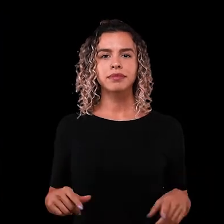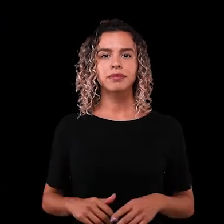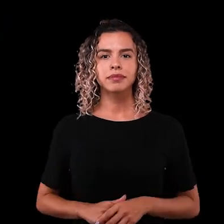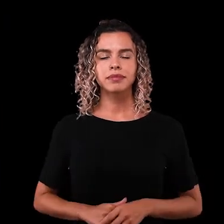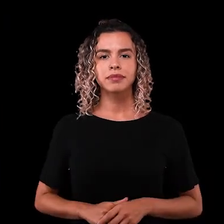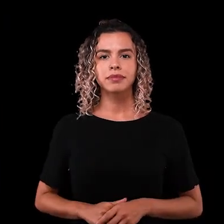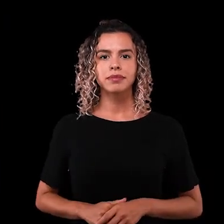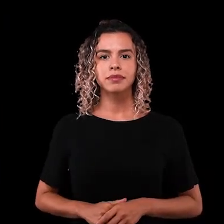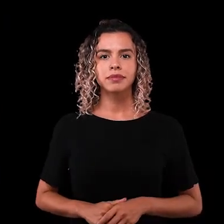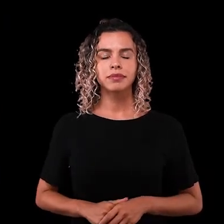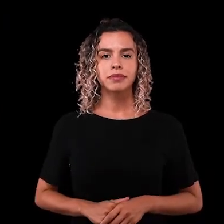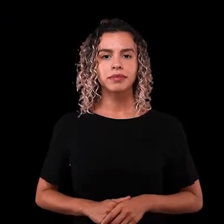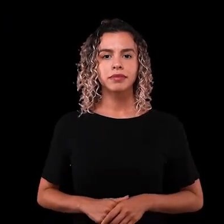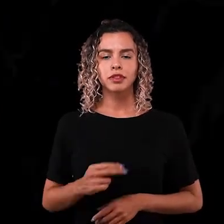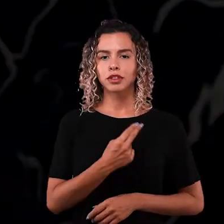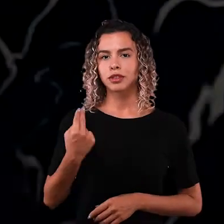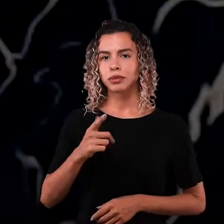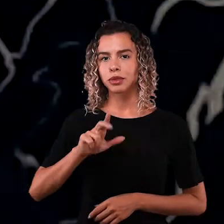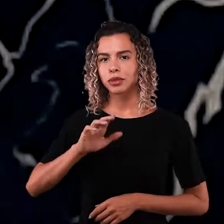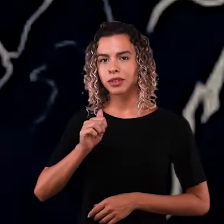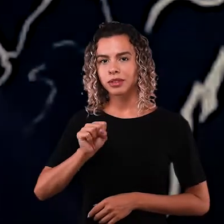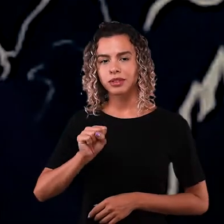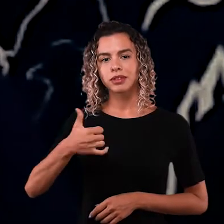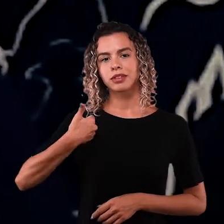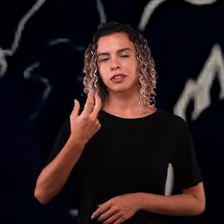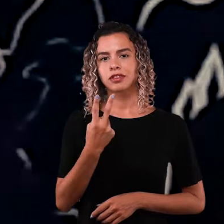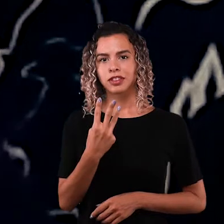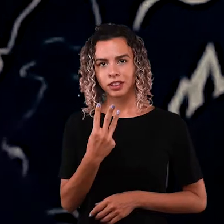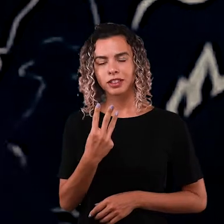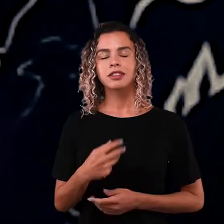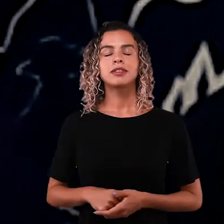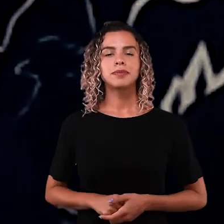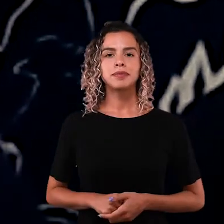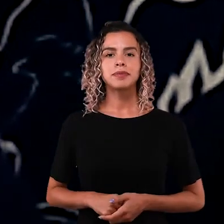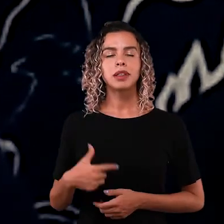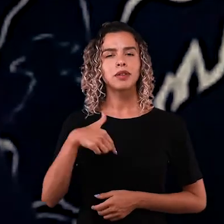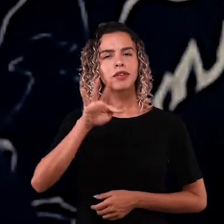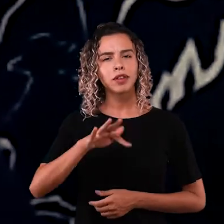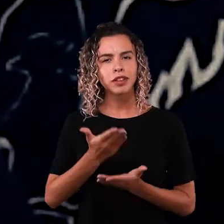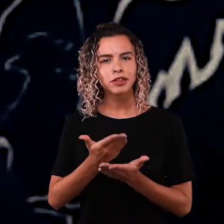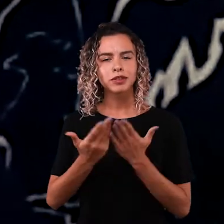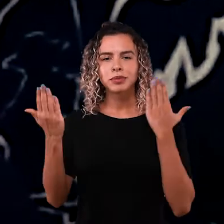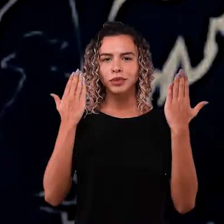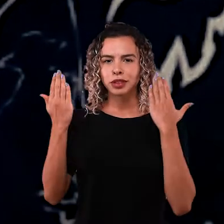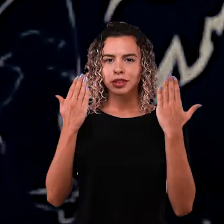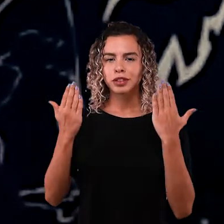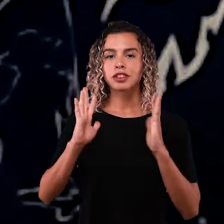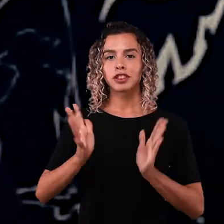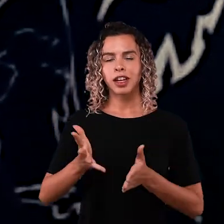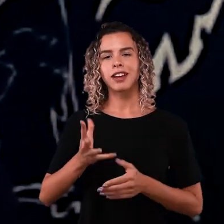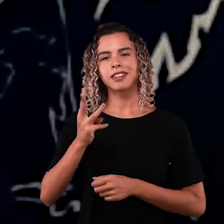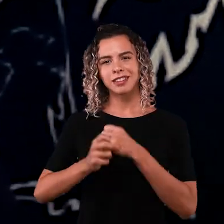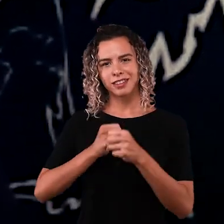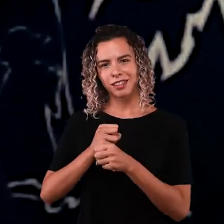dos personagens de Guerra nas Estrelas em branco. Lucas Pontes. Meu nome é Lucas, eu tenho 23 anos, eu faço faculdade de psicologia,